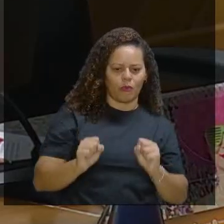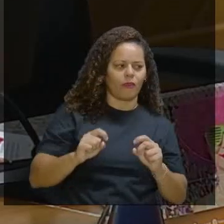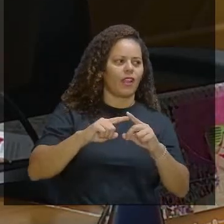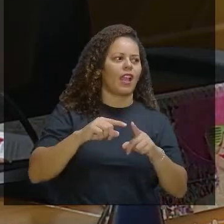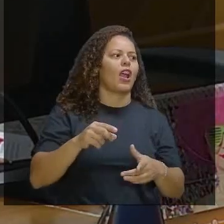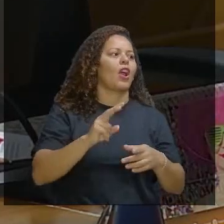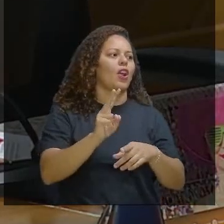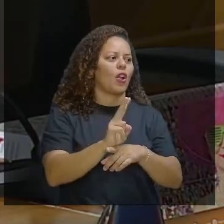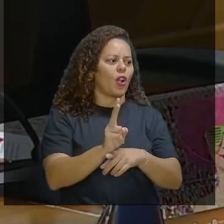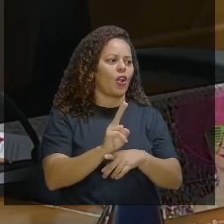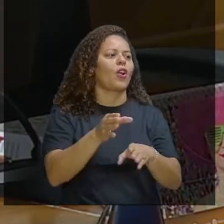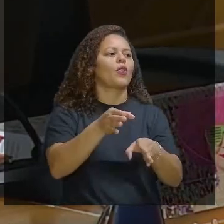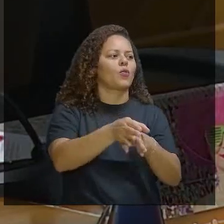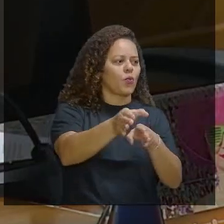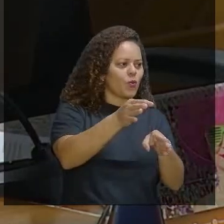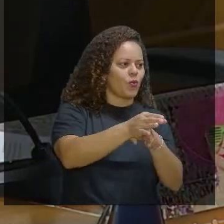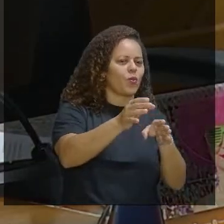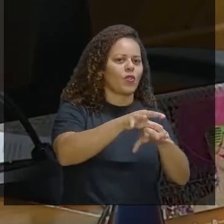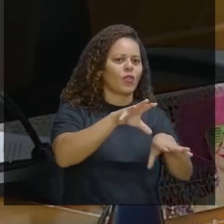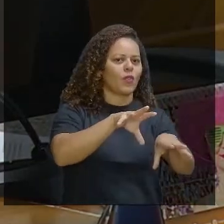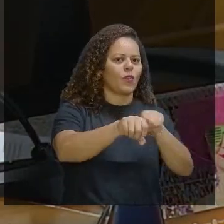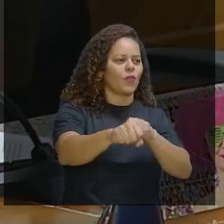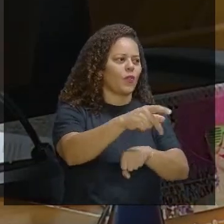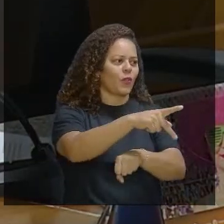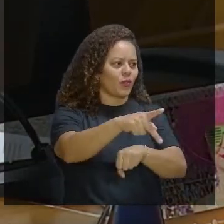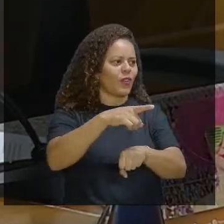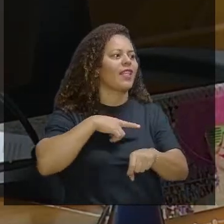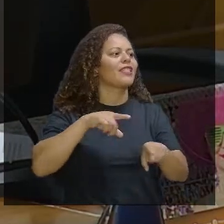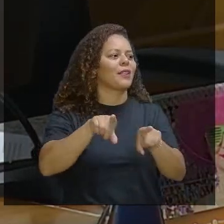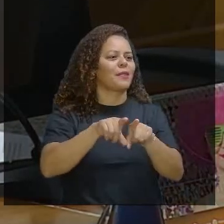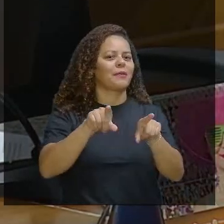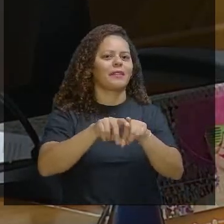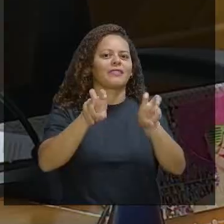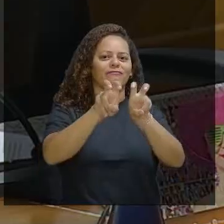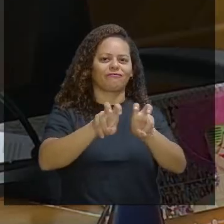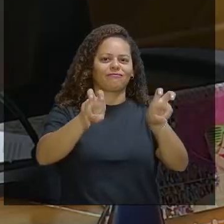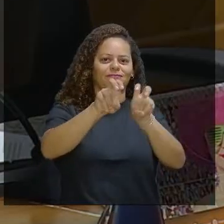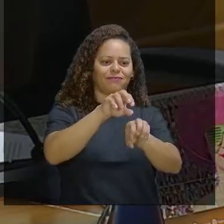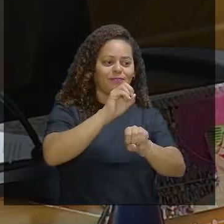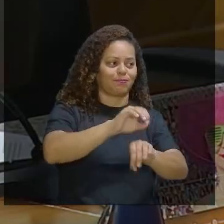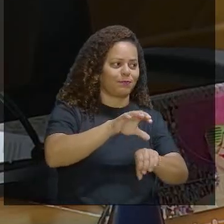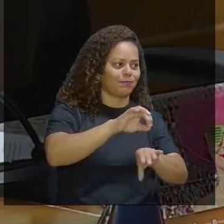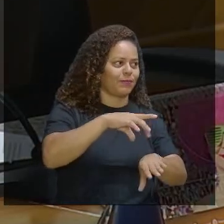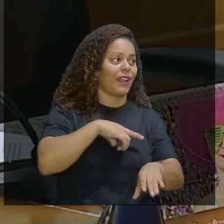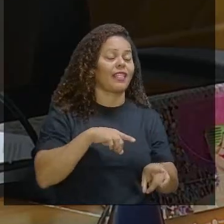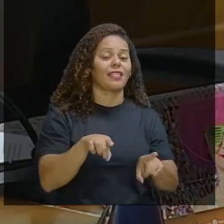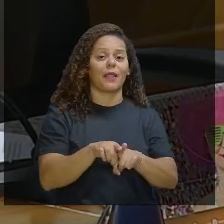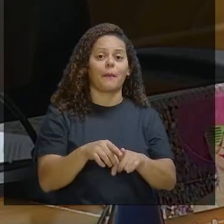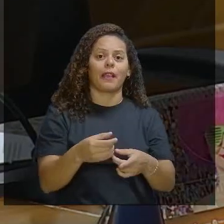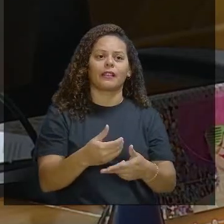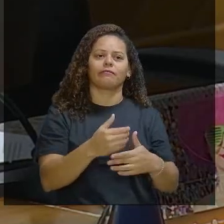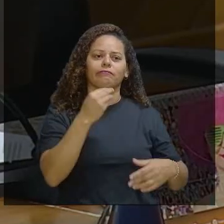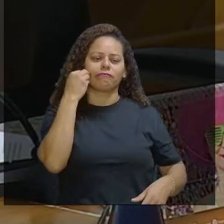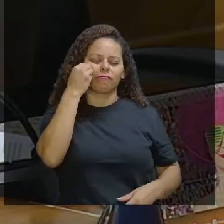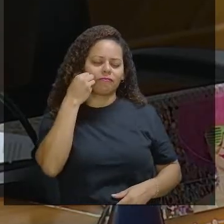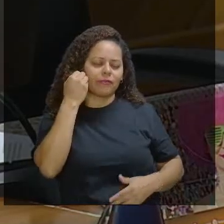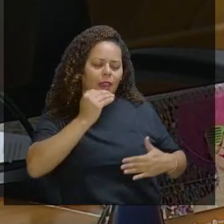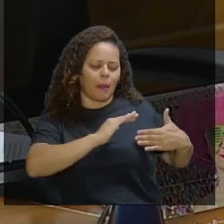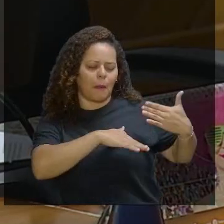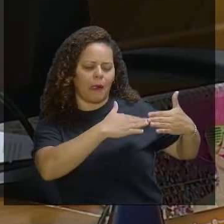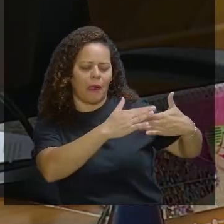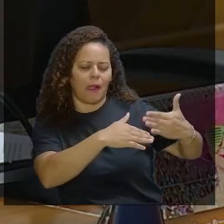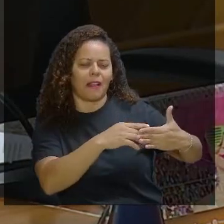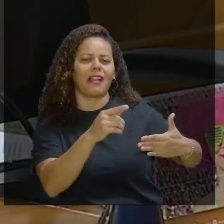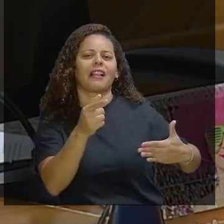orientação educacional, formação de professores e informática educativa. Sua experiência e dedicação a